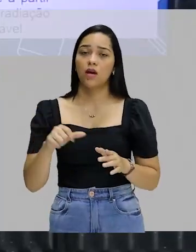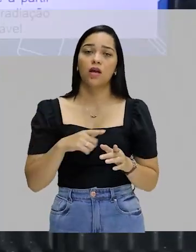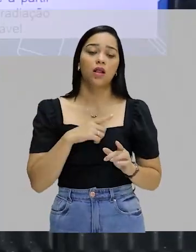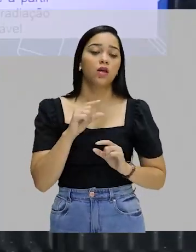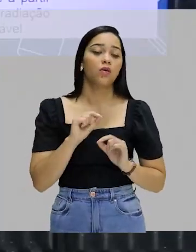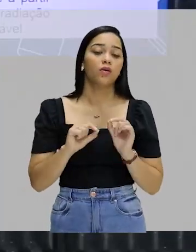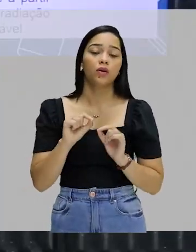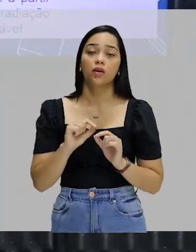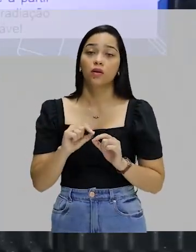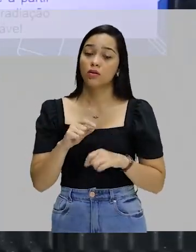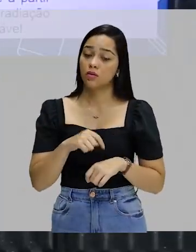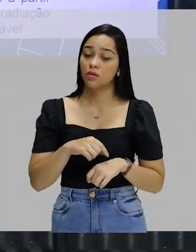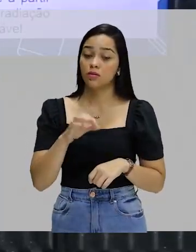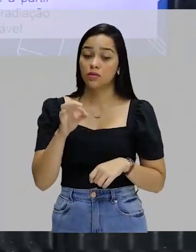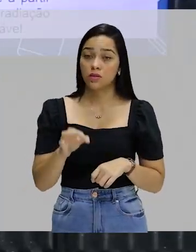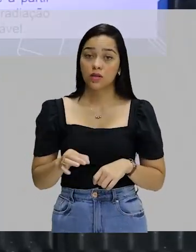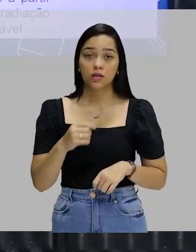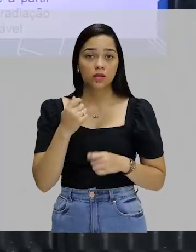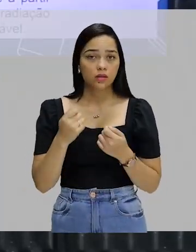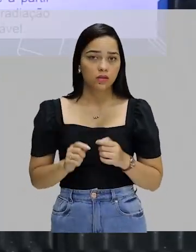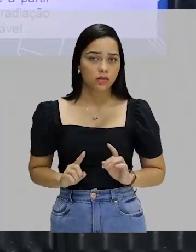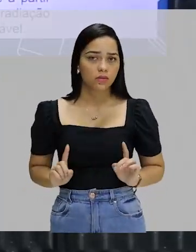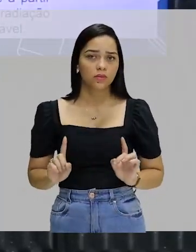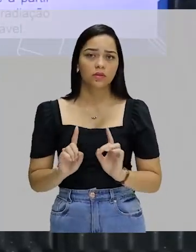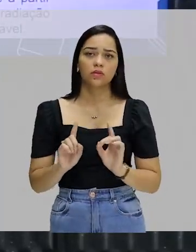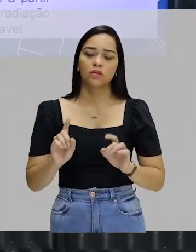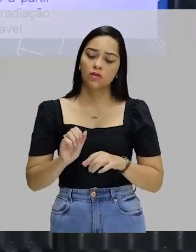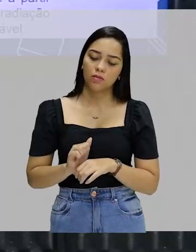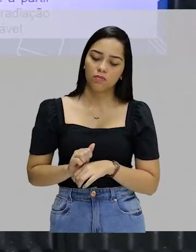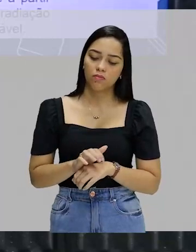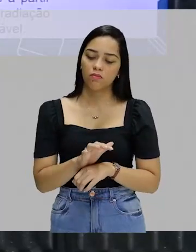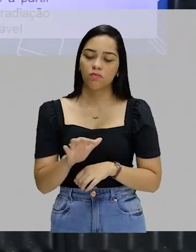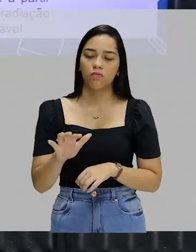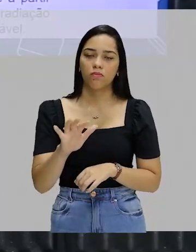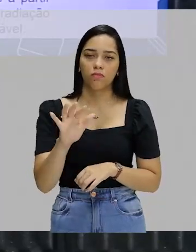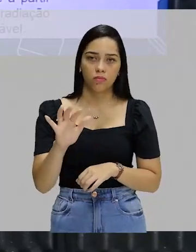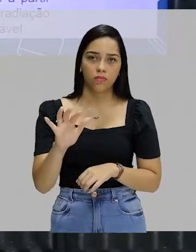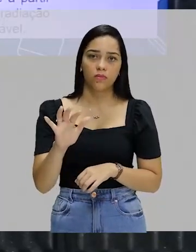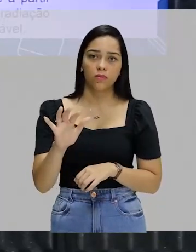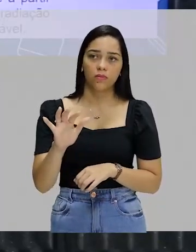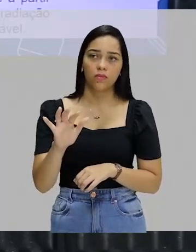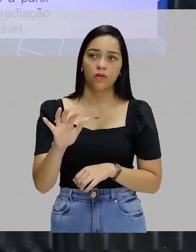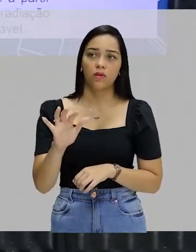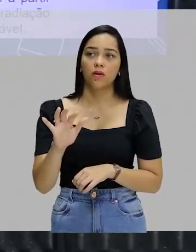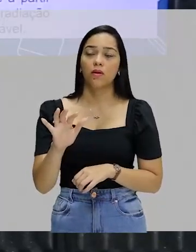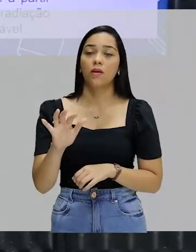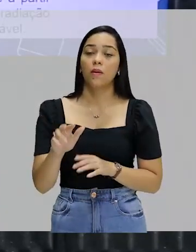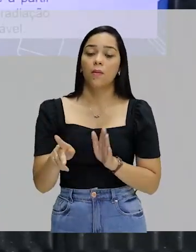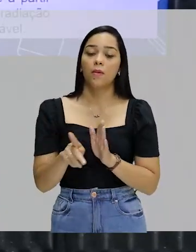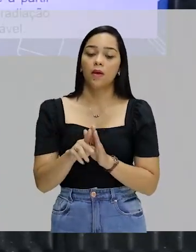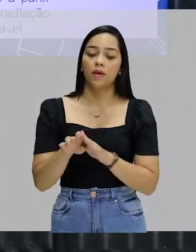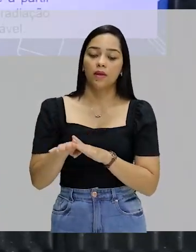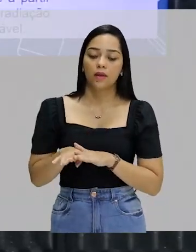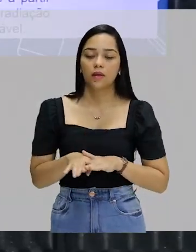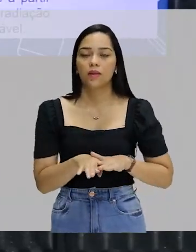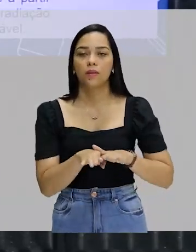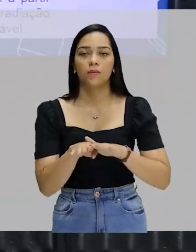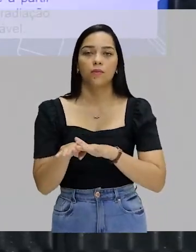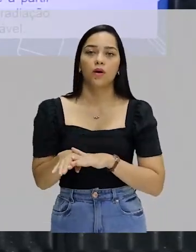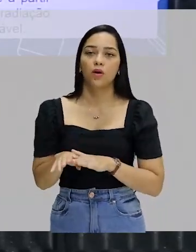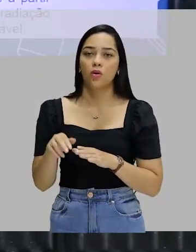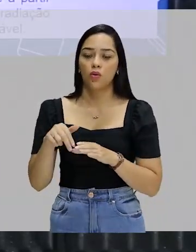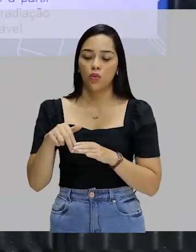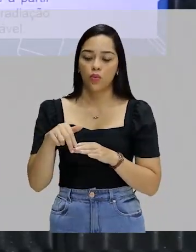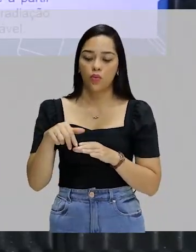chegar no átomo estável, que não precisa mais emitir partículas para equilibrar o seu